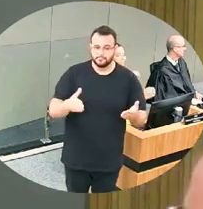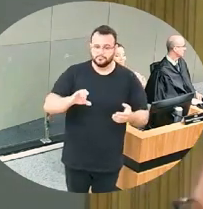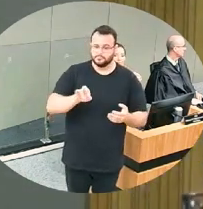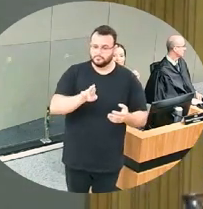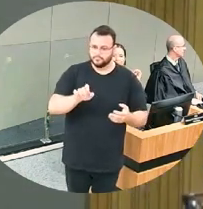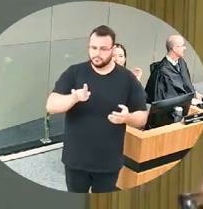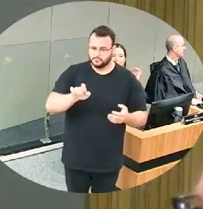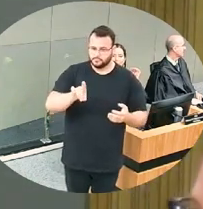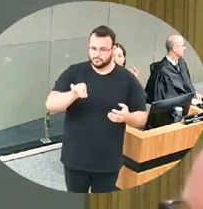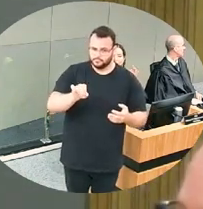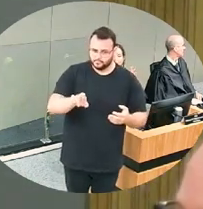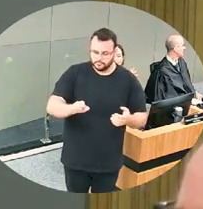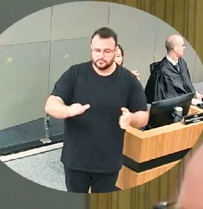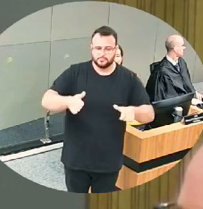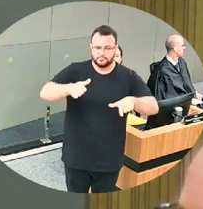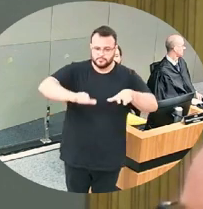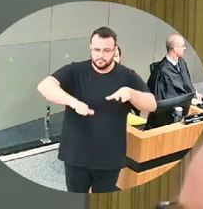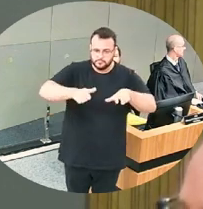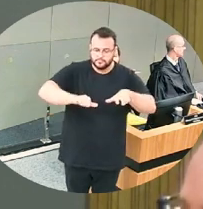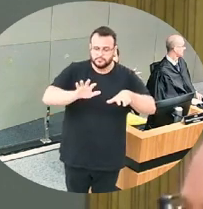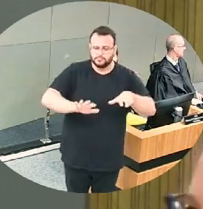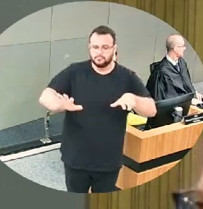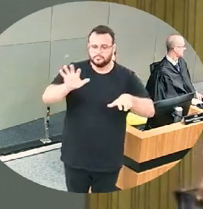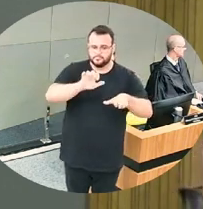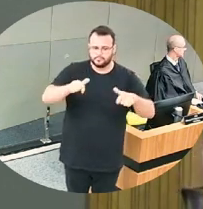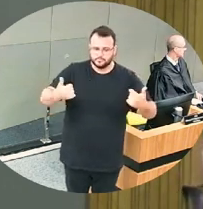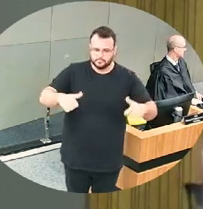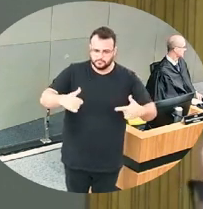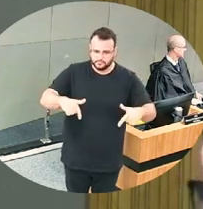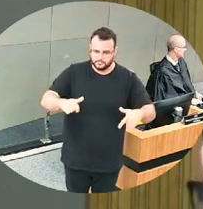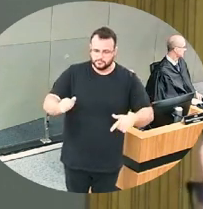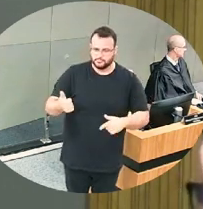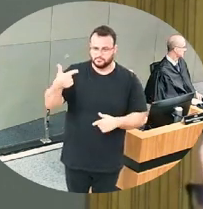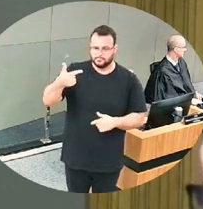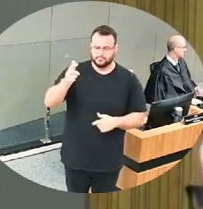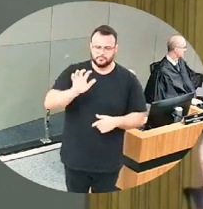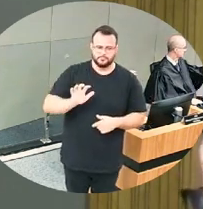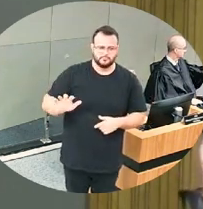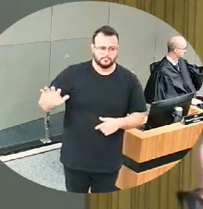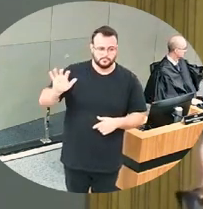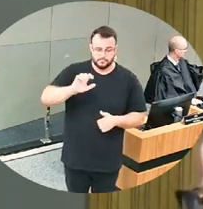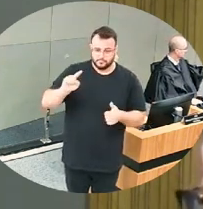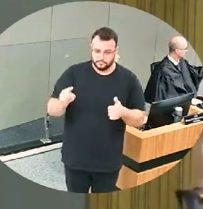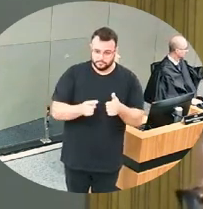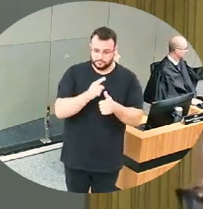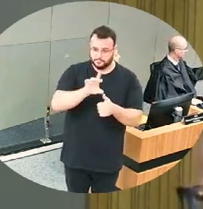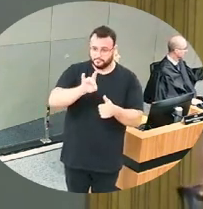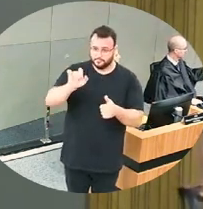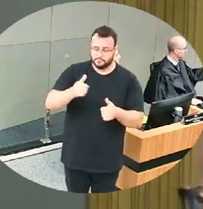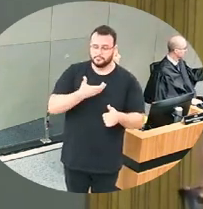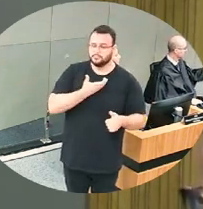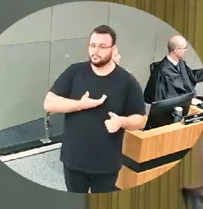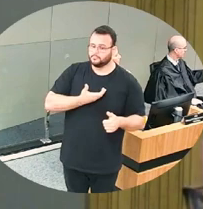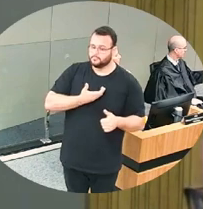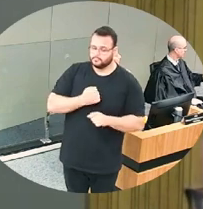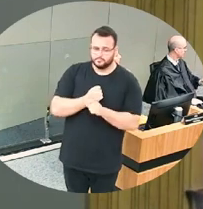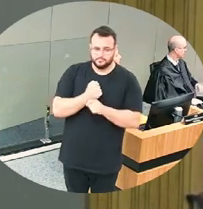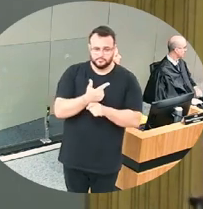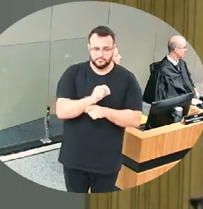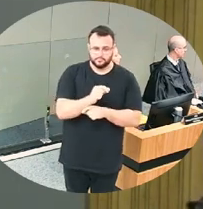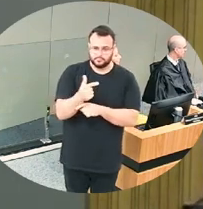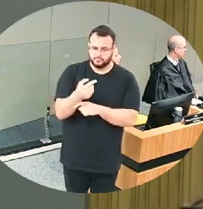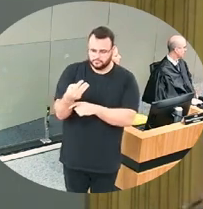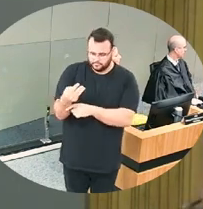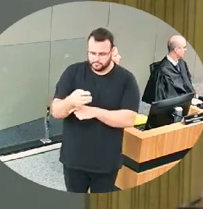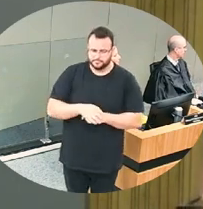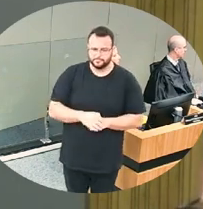corregedor regional do Tribunal Regional do Trabalho da 12ª região ao primeiro dia do mês de dezembro do ano de